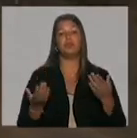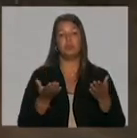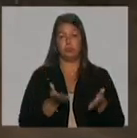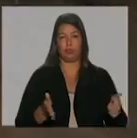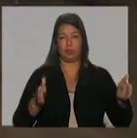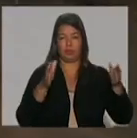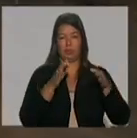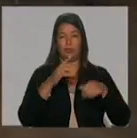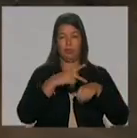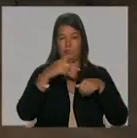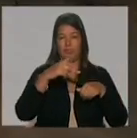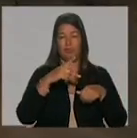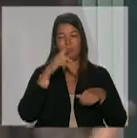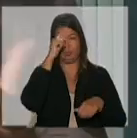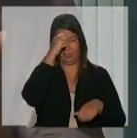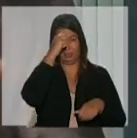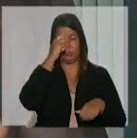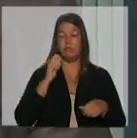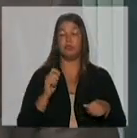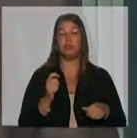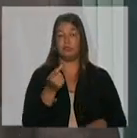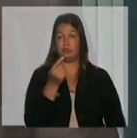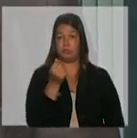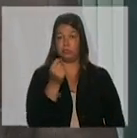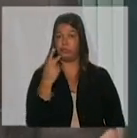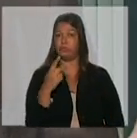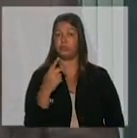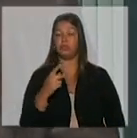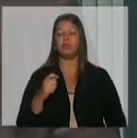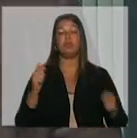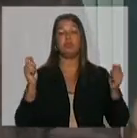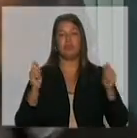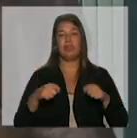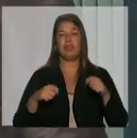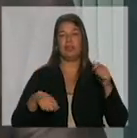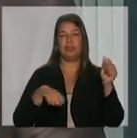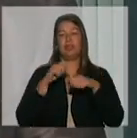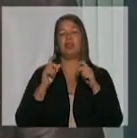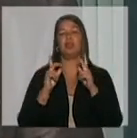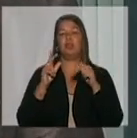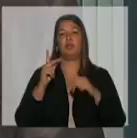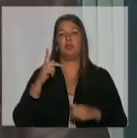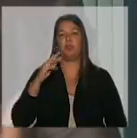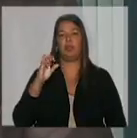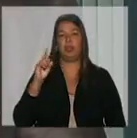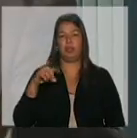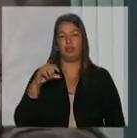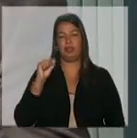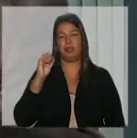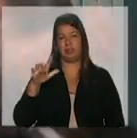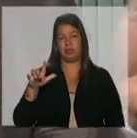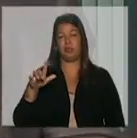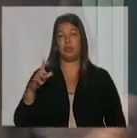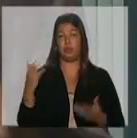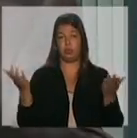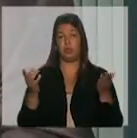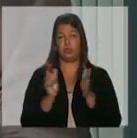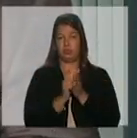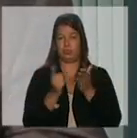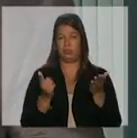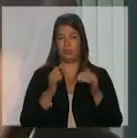que a gente está falando aqui, que tem uma tendência de alta, ele vai viabilizar o pré-sal, que hoje, já temos matérias hoje